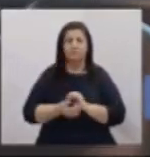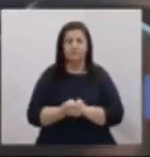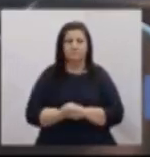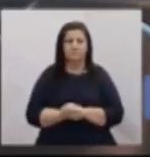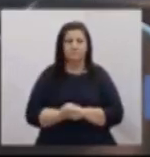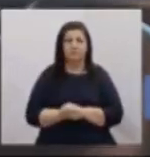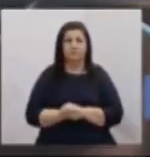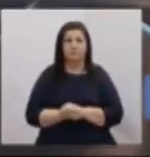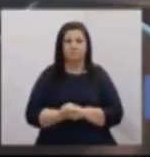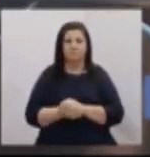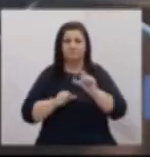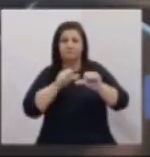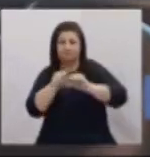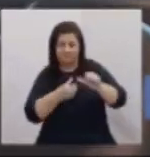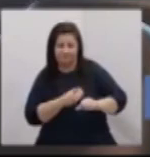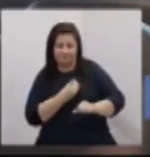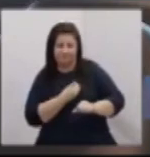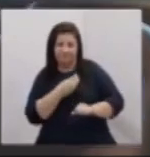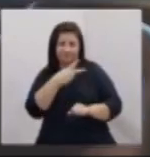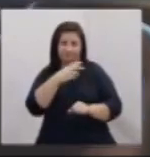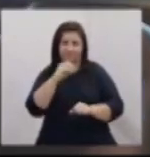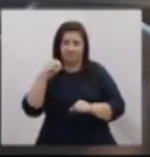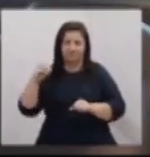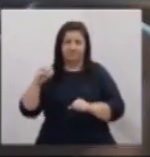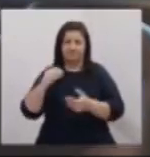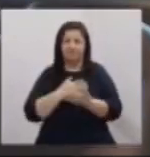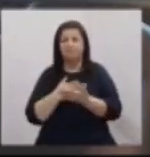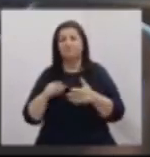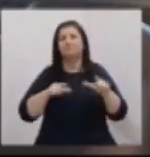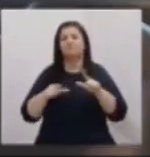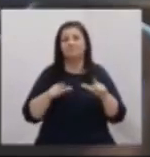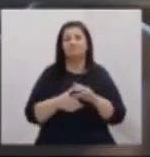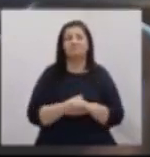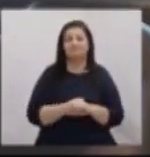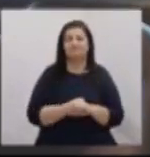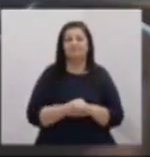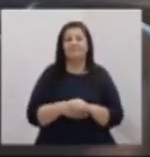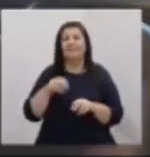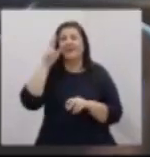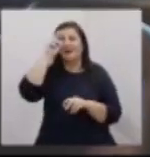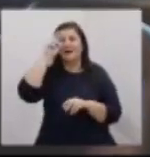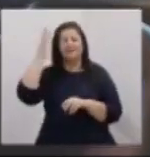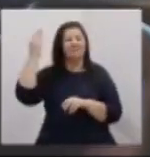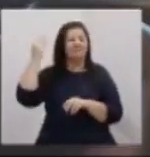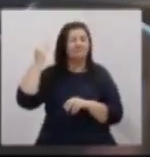conversão aconteceu em 2000 e a partir dessa data já comecei a trabalhar no bairro, né? Eu lembro que inicialmente eu já comecei um